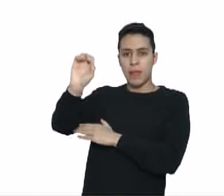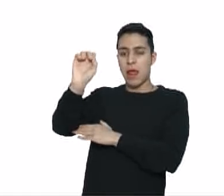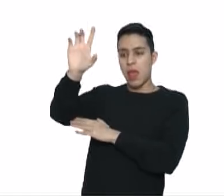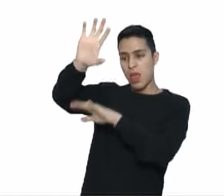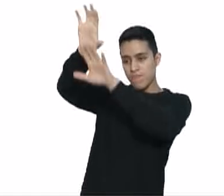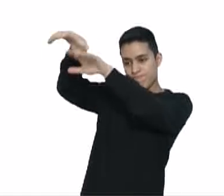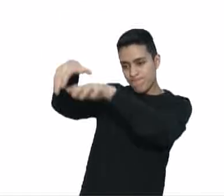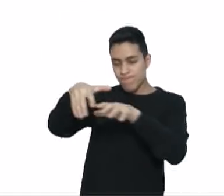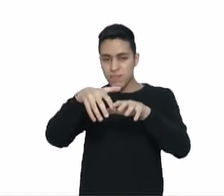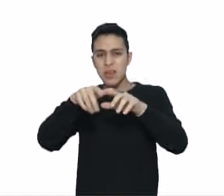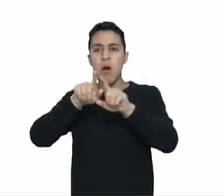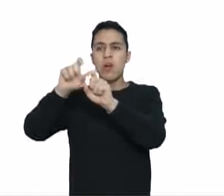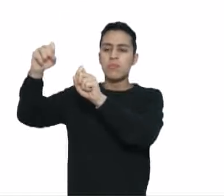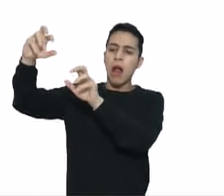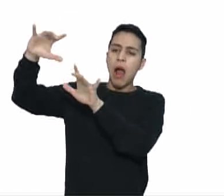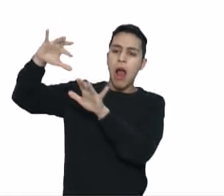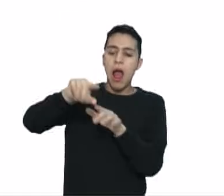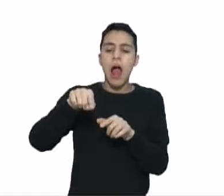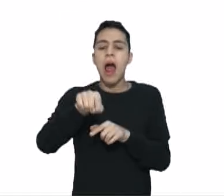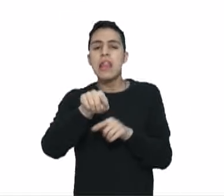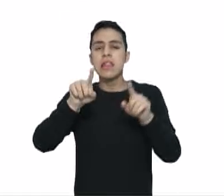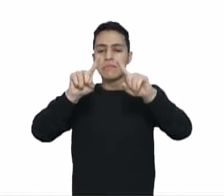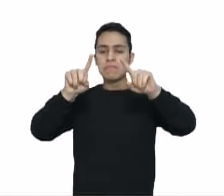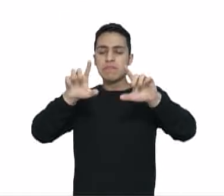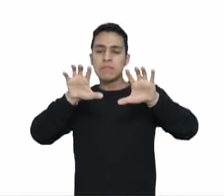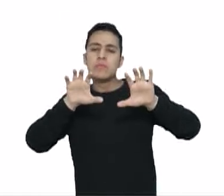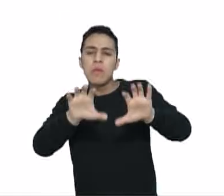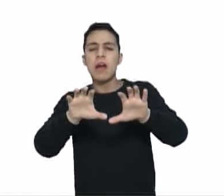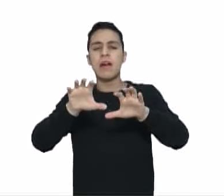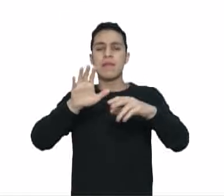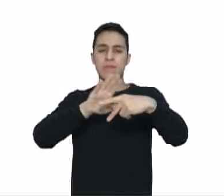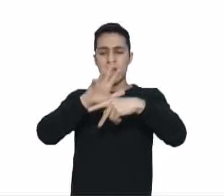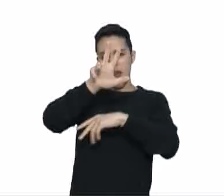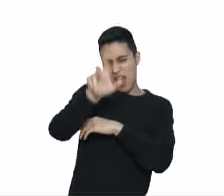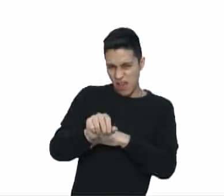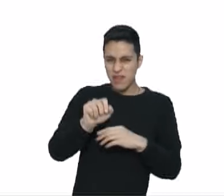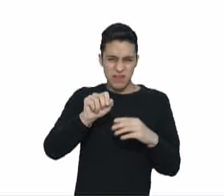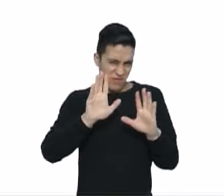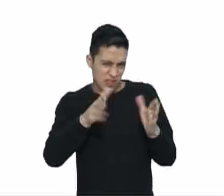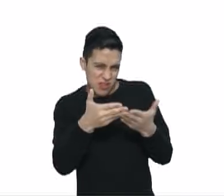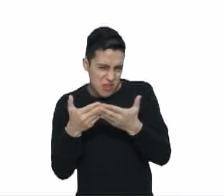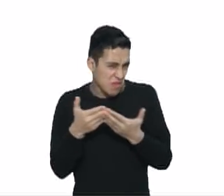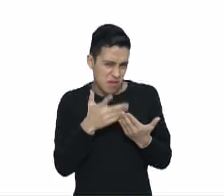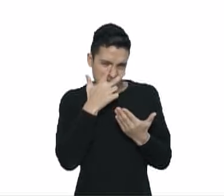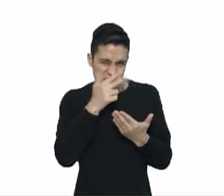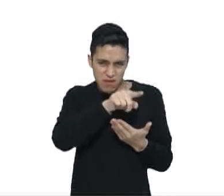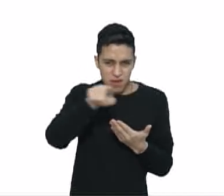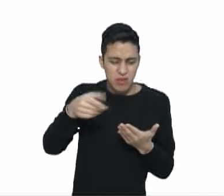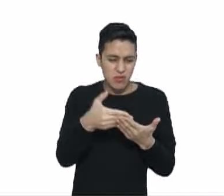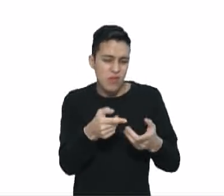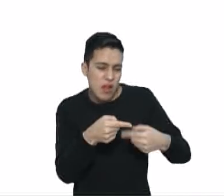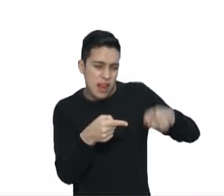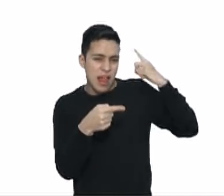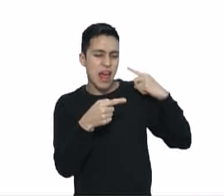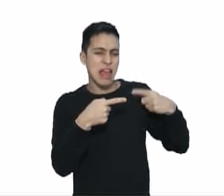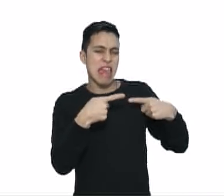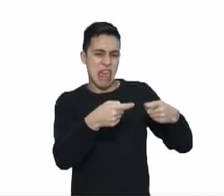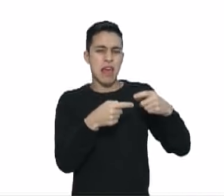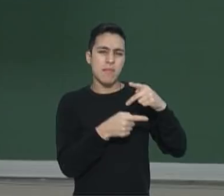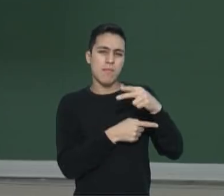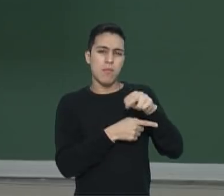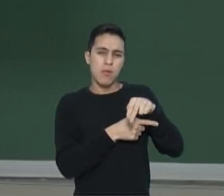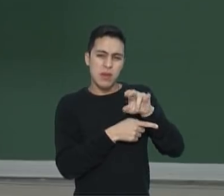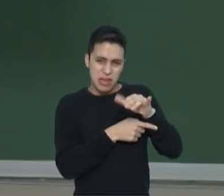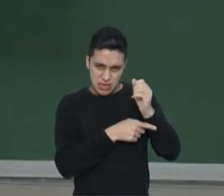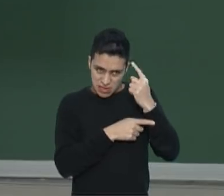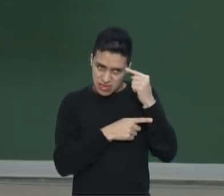vão para o norte da África, a região ali de Cartago, né? Vocês devem ter estudado, né? A gente estudou lá as guerras púnicas. Então, aqui